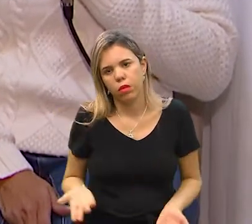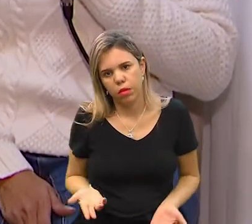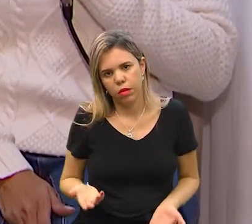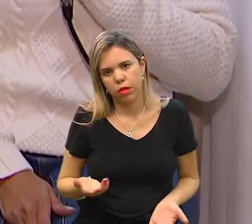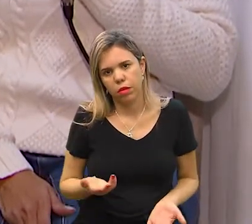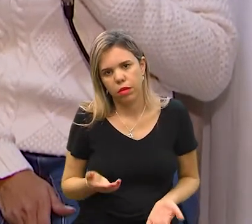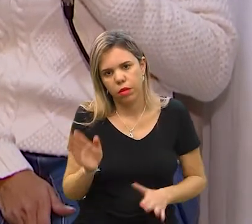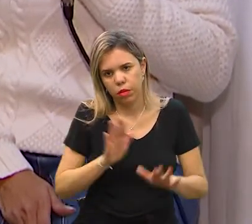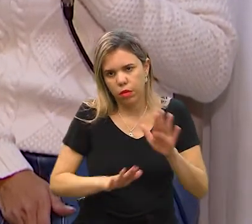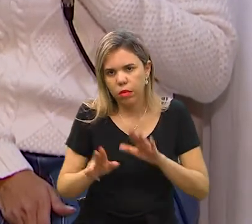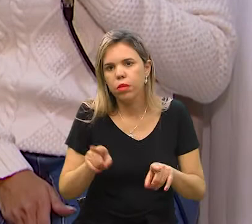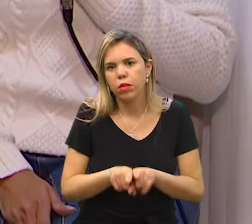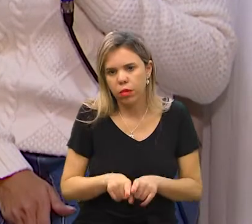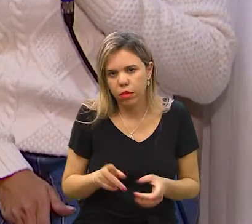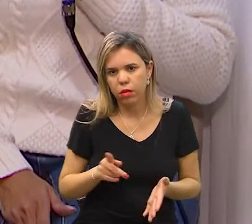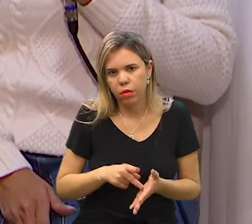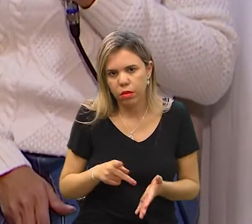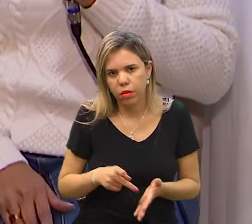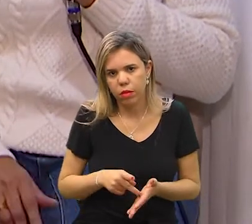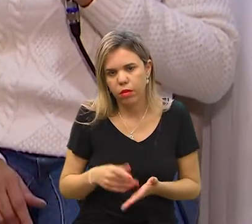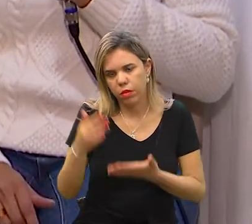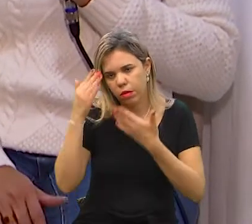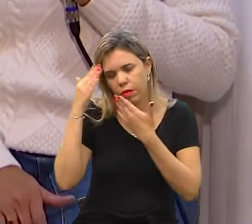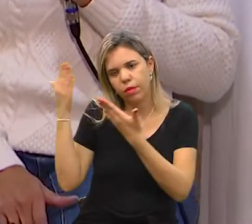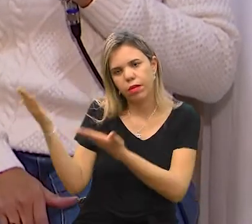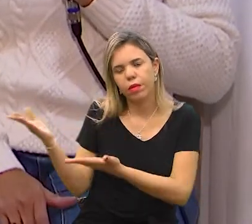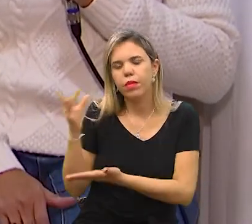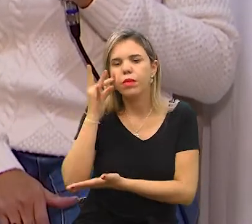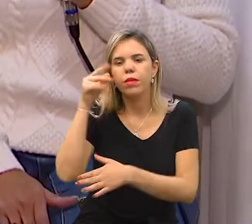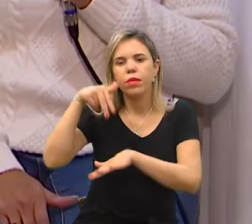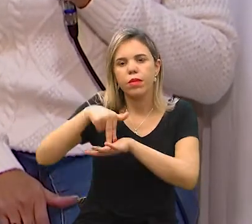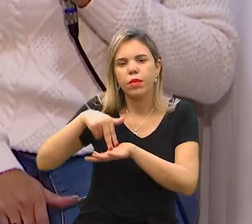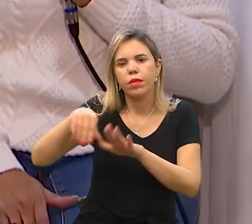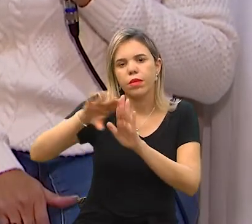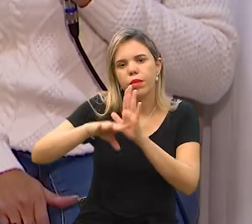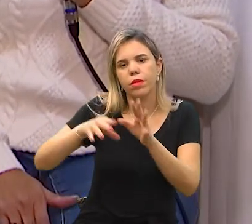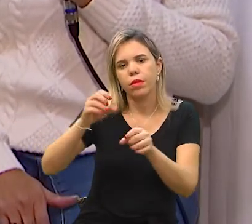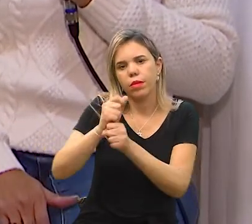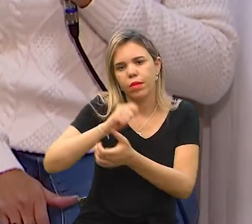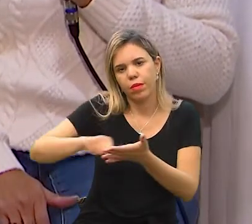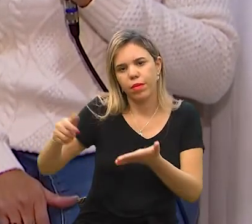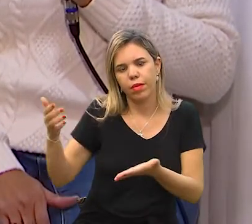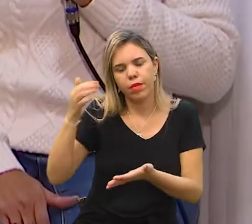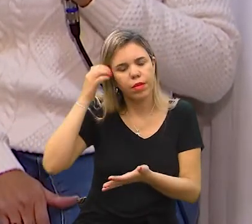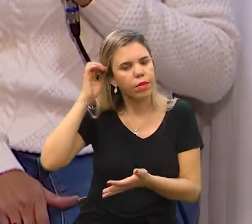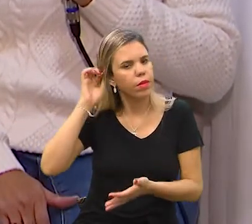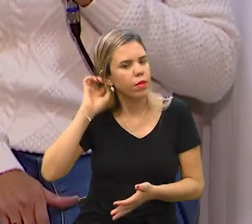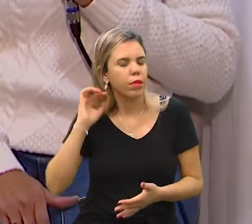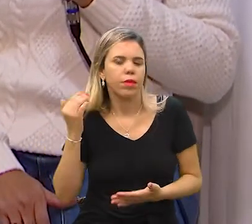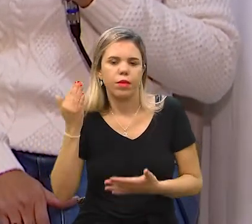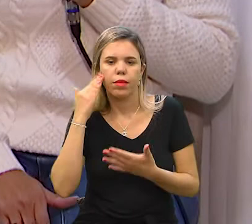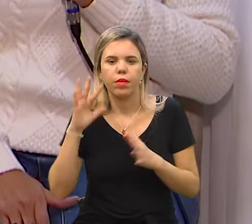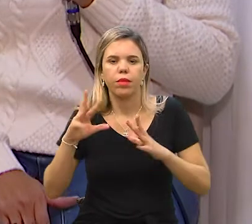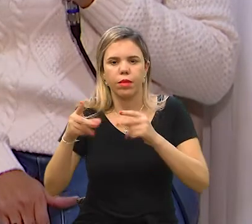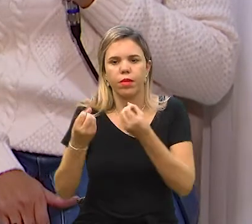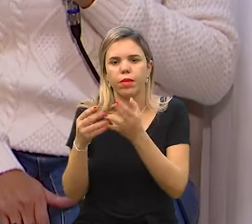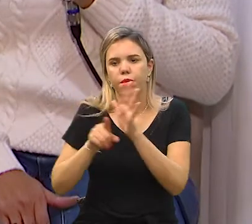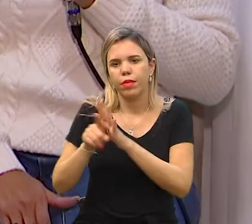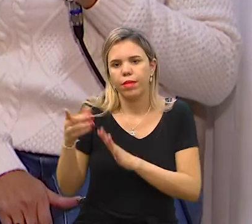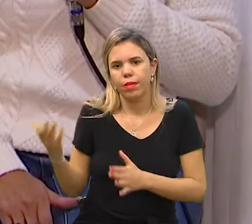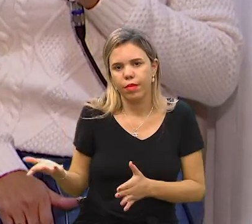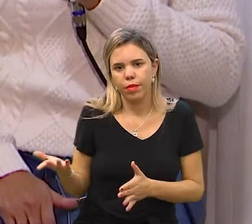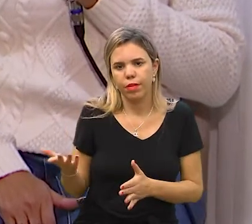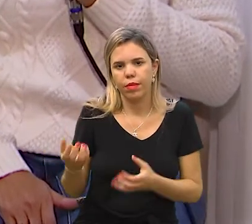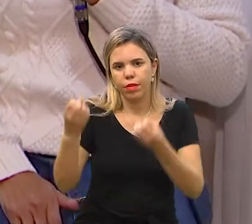é importante tomar cuidado mesmo. Rosiele, eu quero agradecer a sua presença aqui no quadro Na Ponta do Lápis. Obrigado por todas as